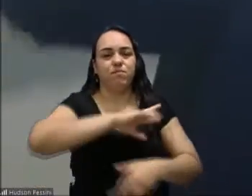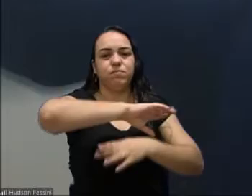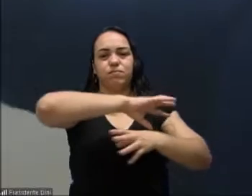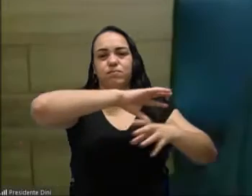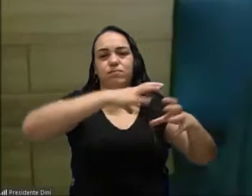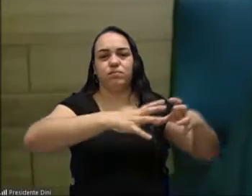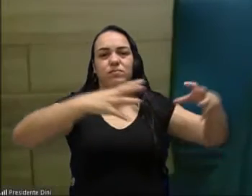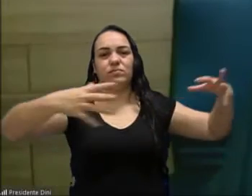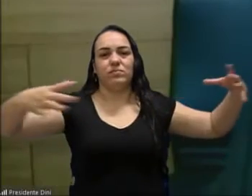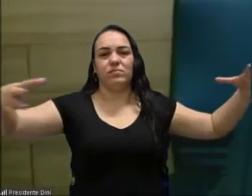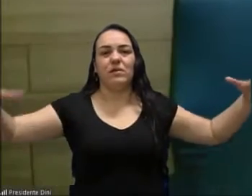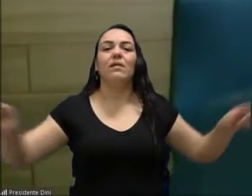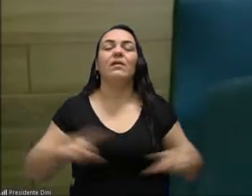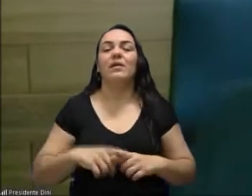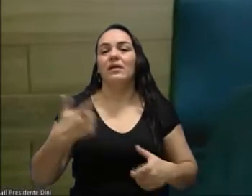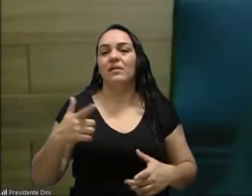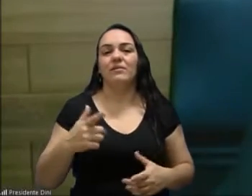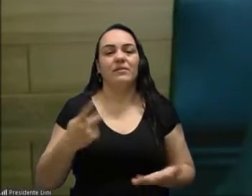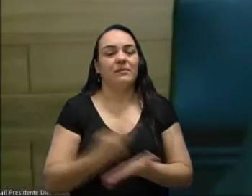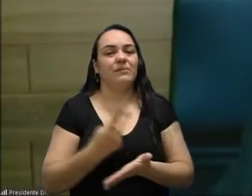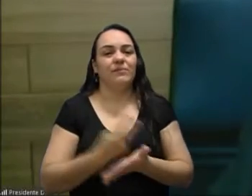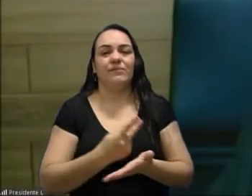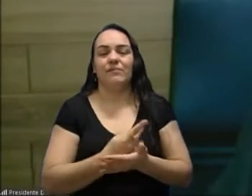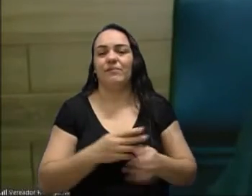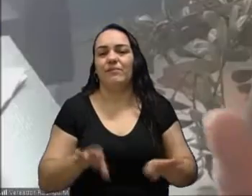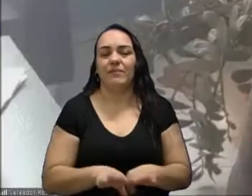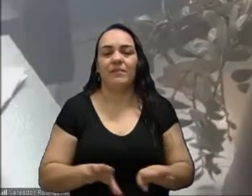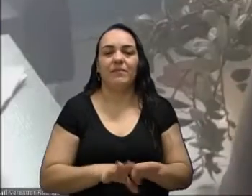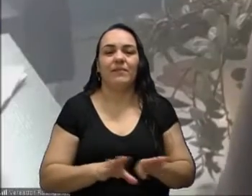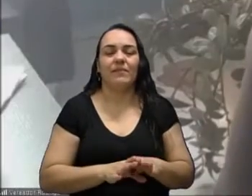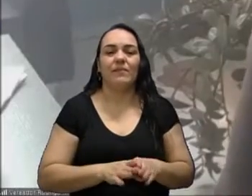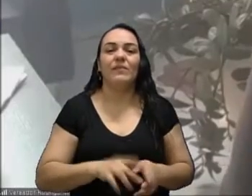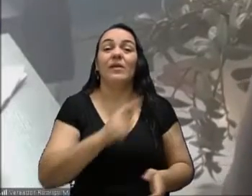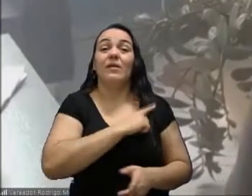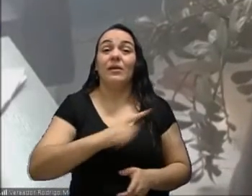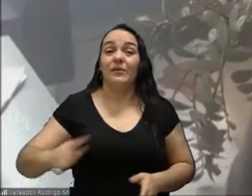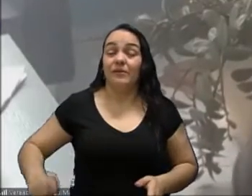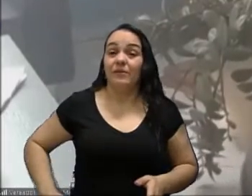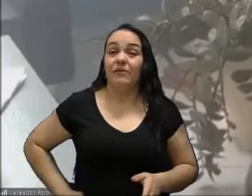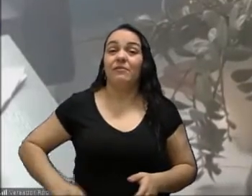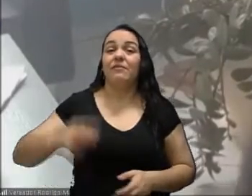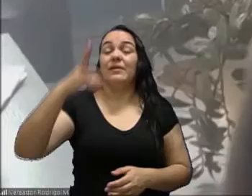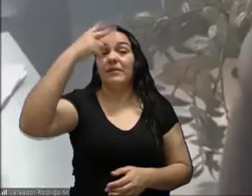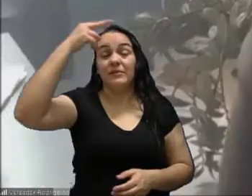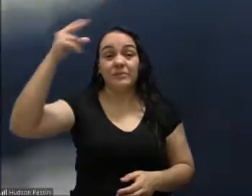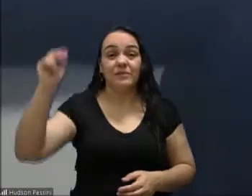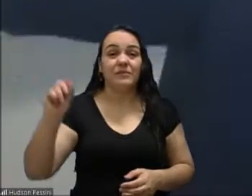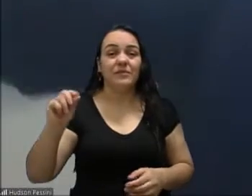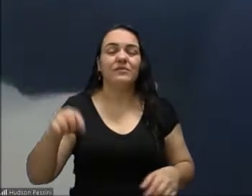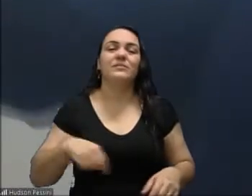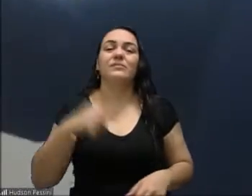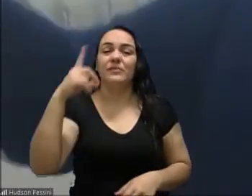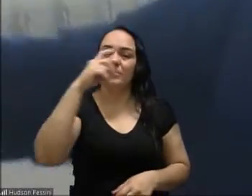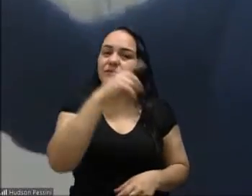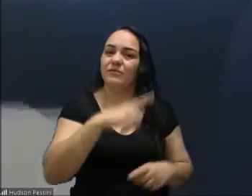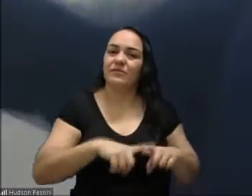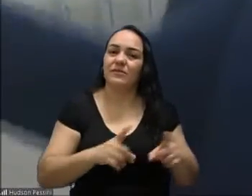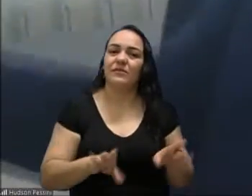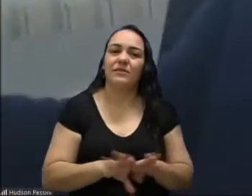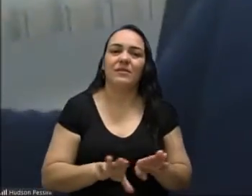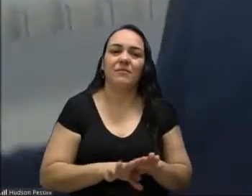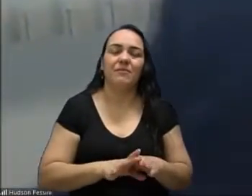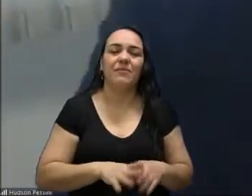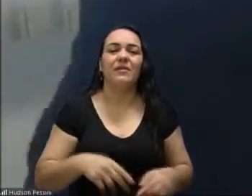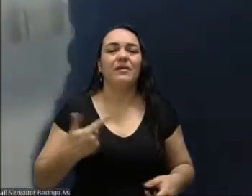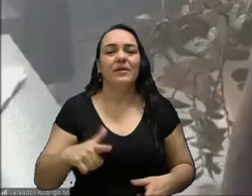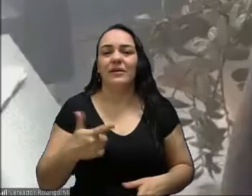Mas, Júlio, é porque é o governo que está aí. O governo que está aí. É o governo que está É o governo aí. Não faz o trabalho certo. Mas, falar que não tem